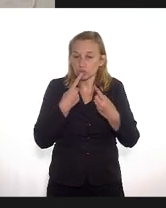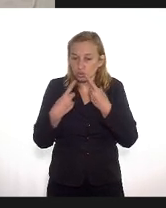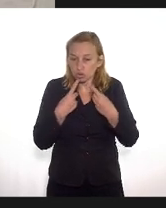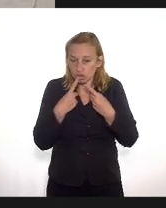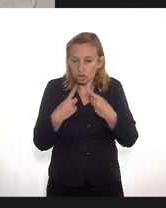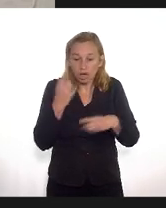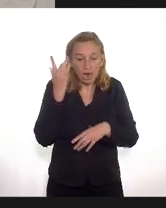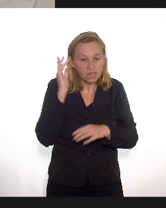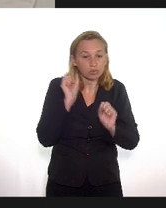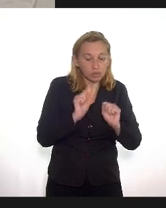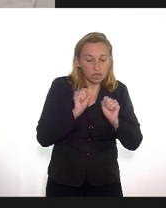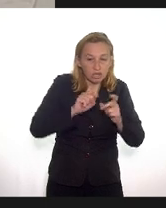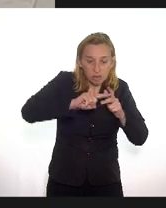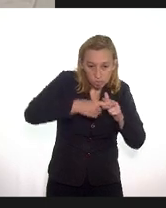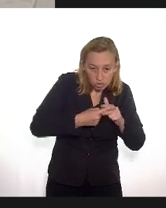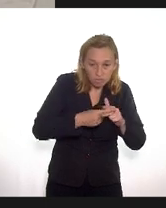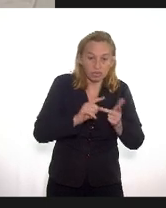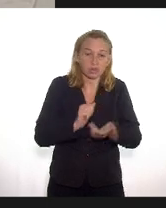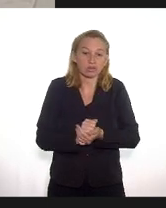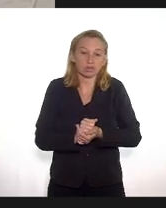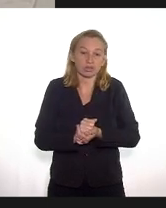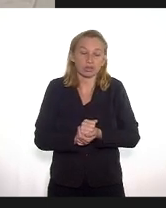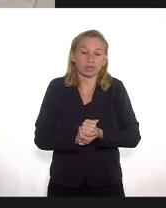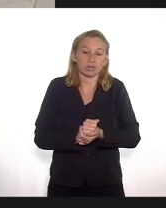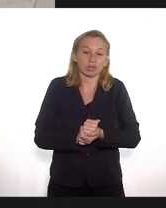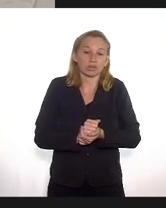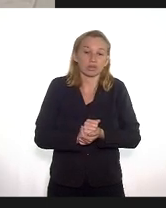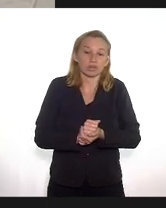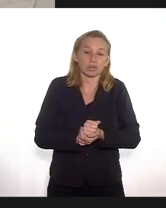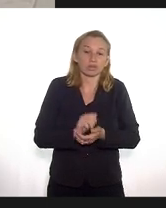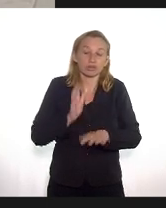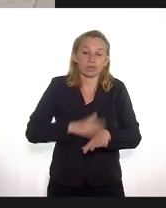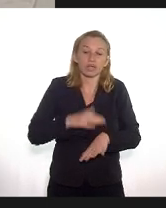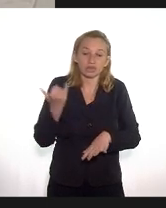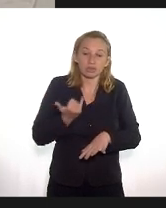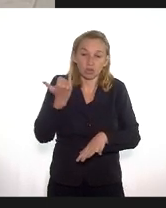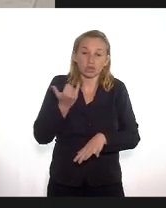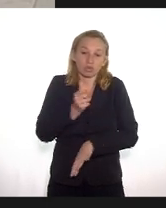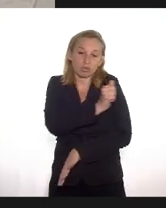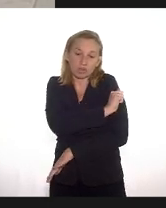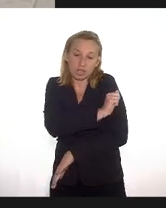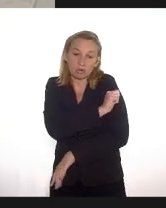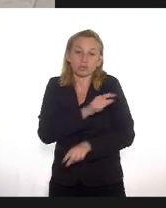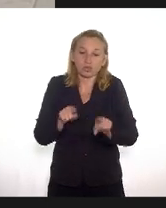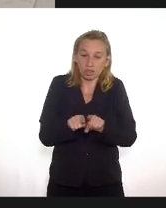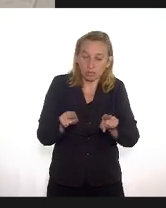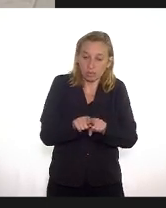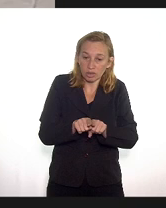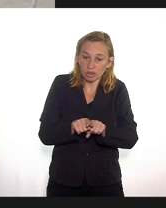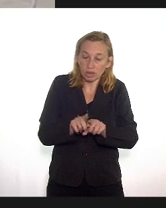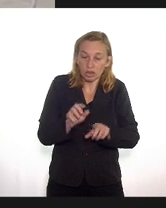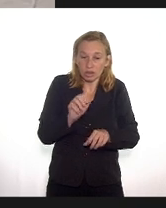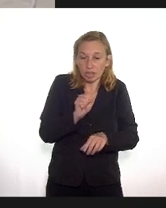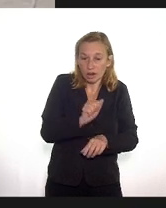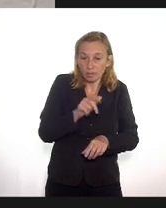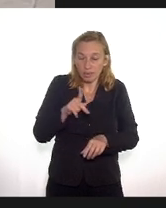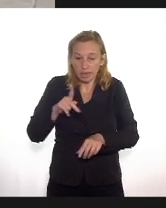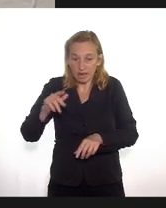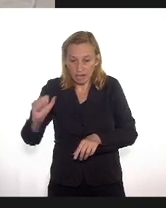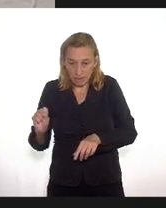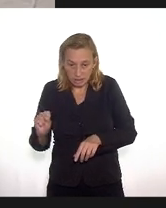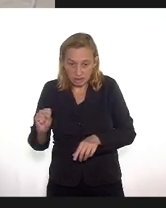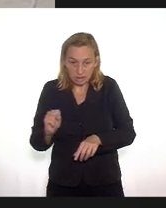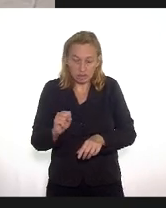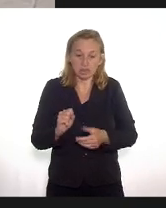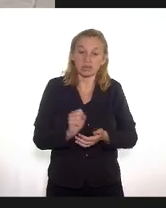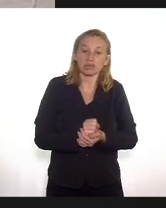a gente acha que poderiam ser modificados, até mesmo para dar mais importância não só para os alunos, como também para a DOPEAD, como para os nossos mediadores,